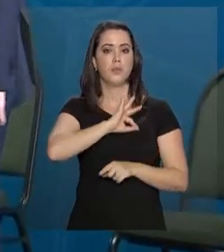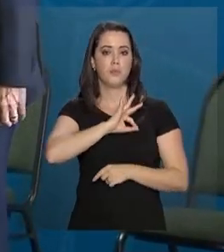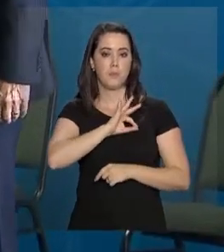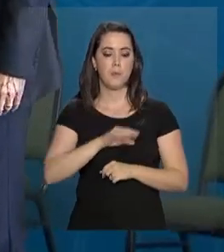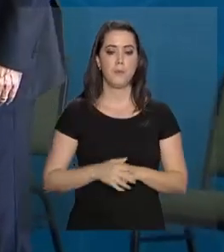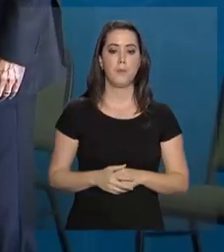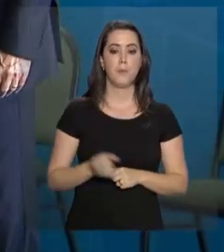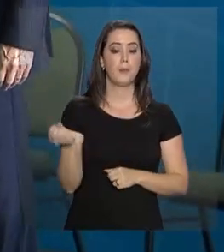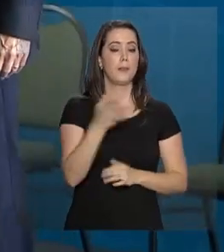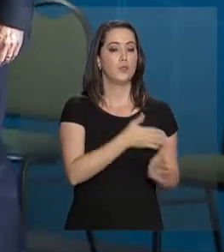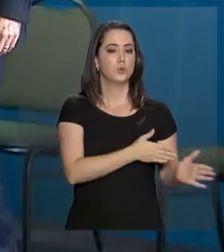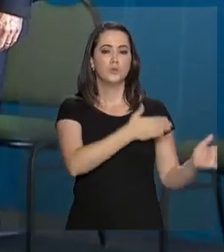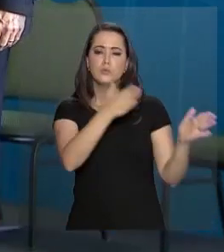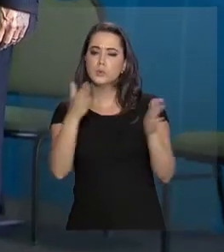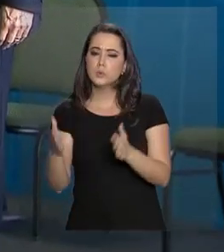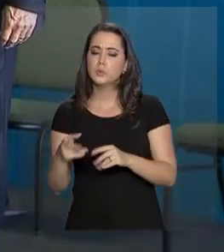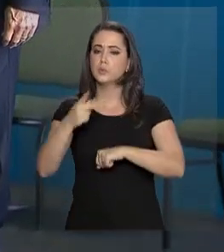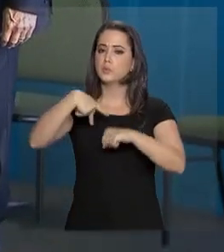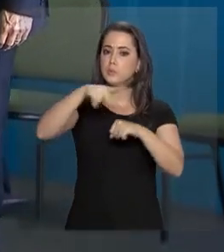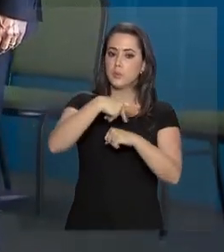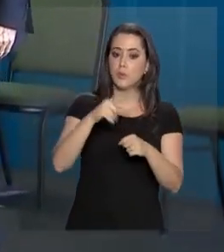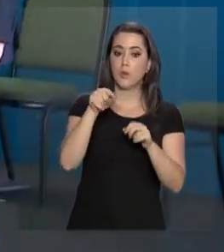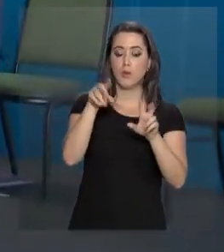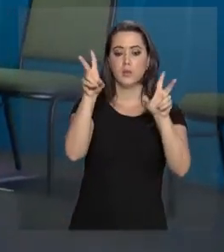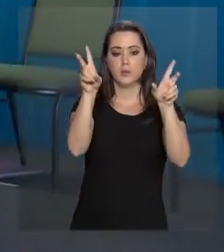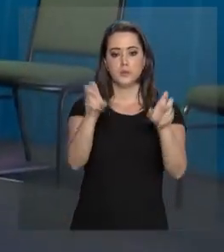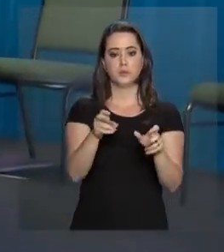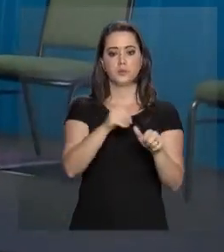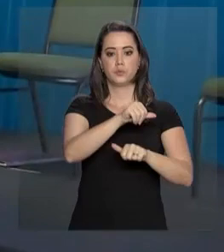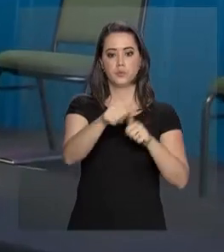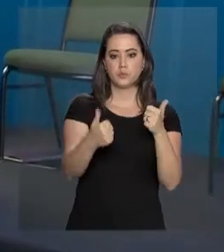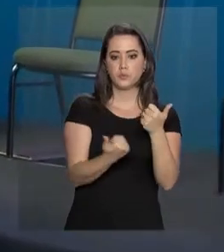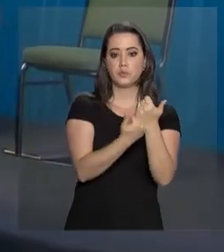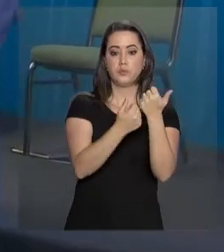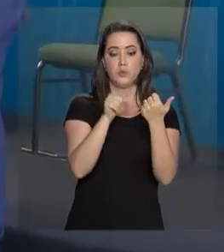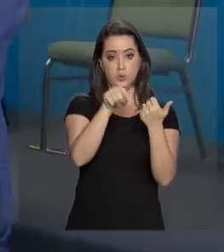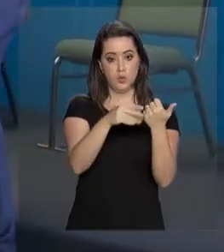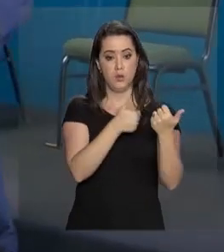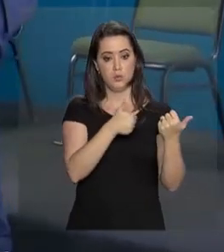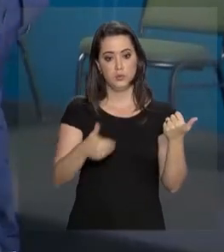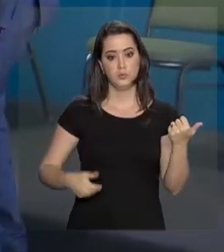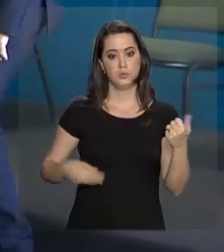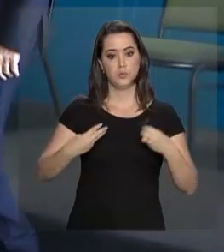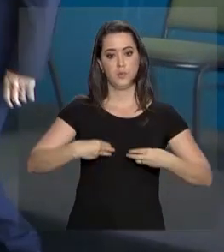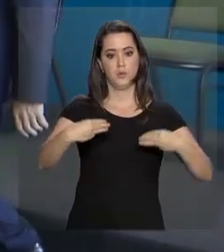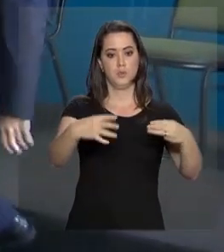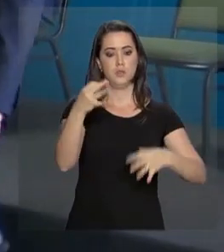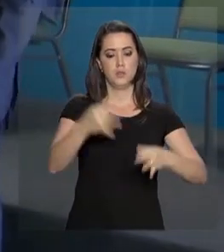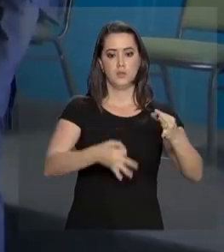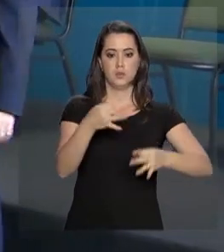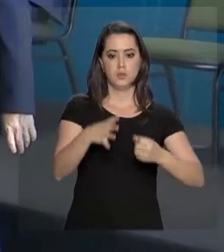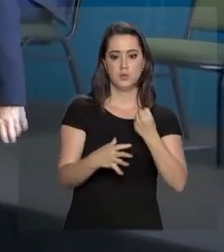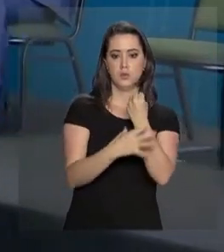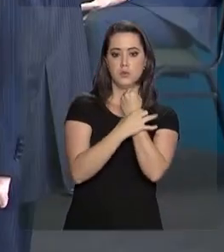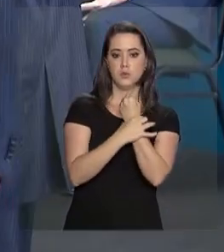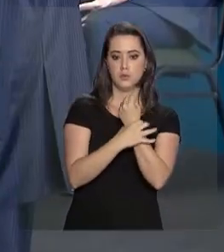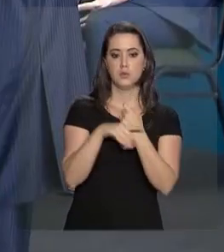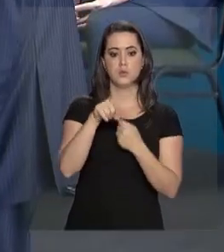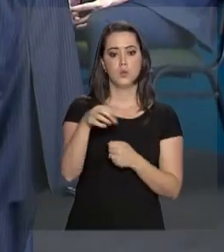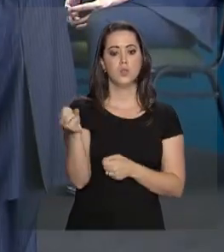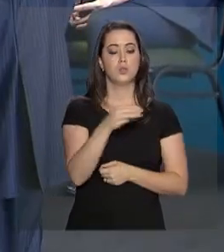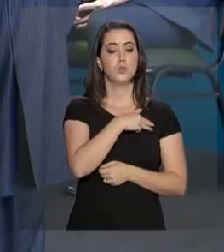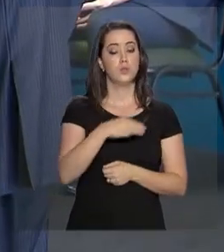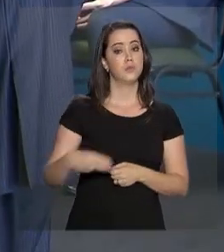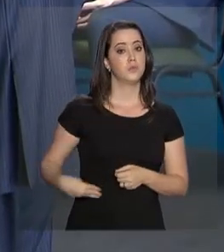Um novo tempo para o país. Esta foi a tônica na transmissão de cargo do Ministério da Justiça e da Segurança Pública. O novo